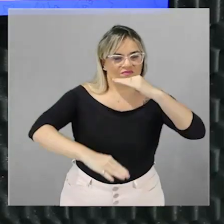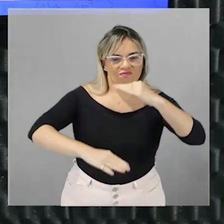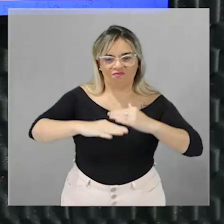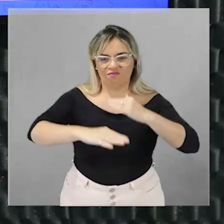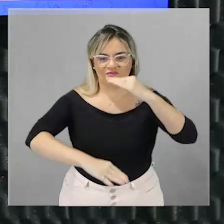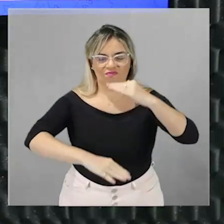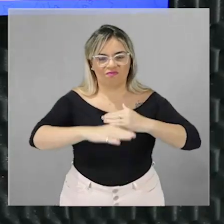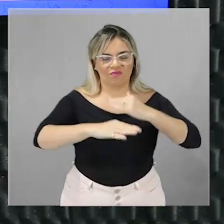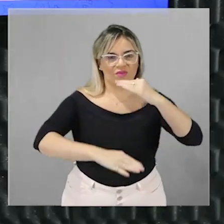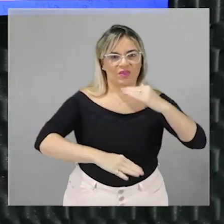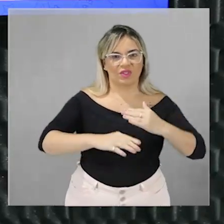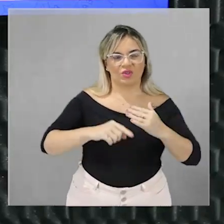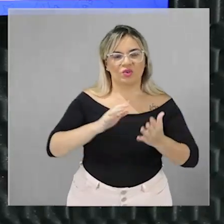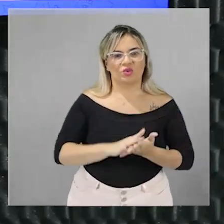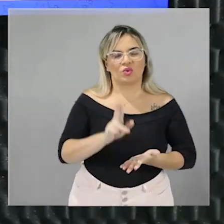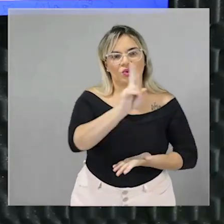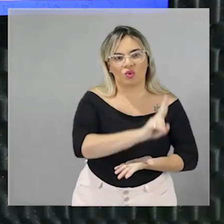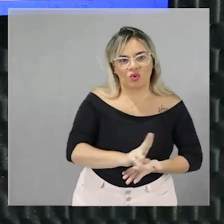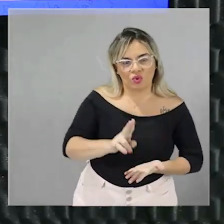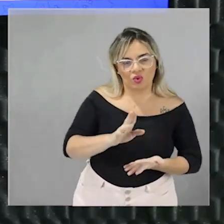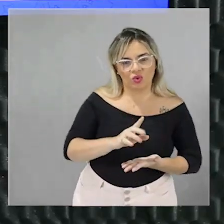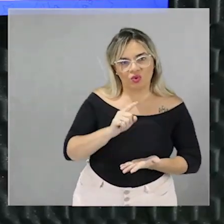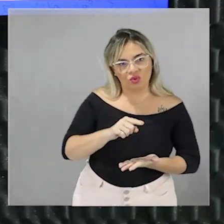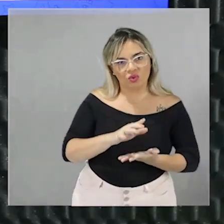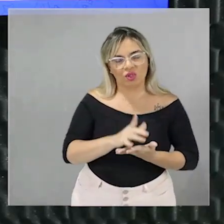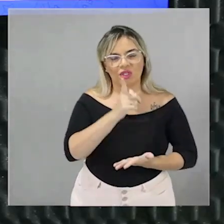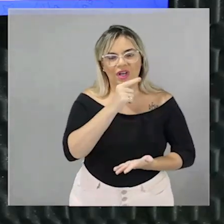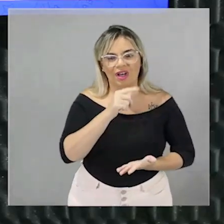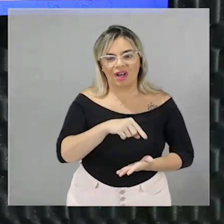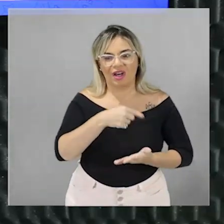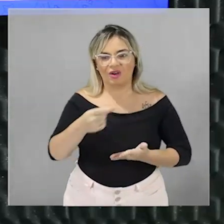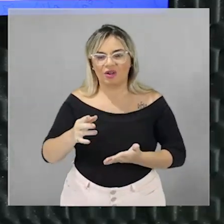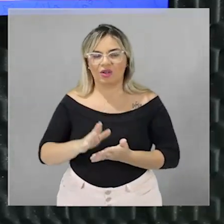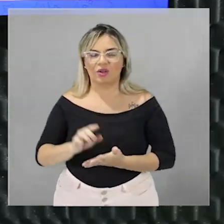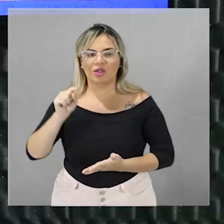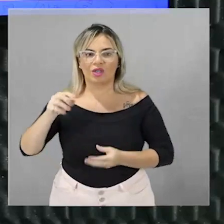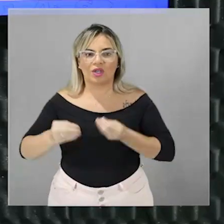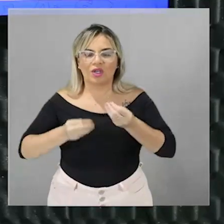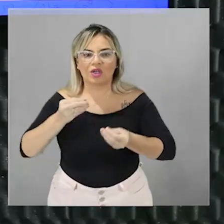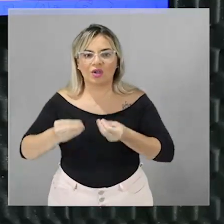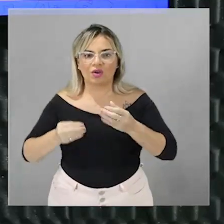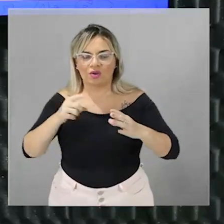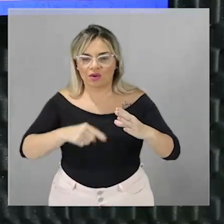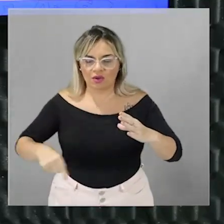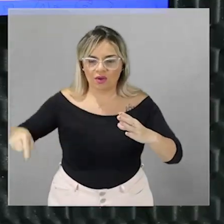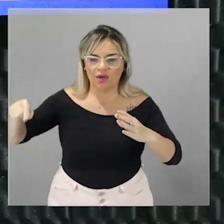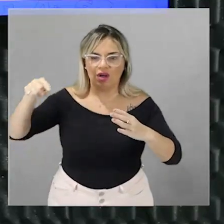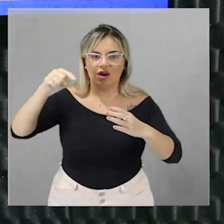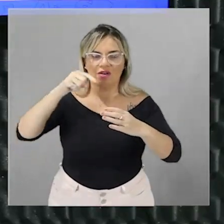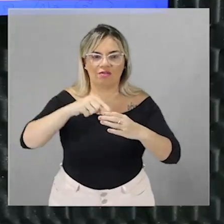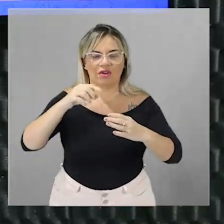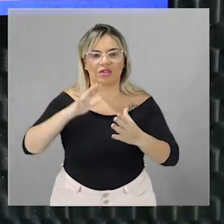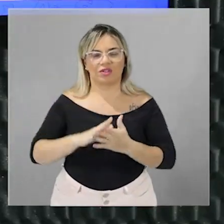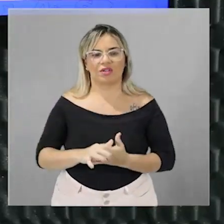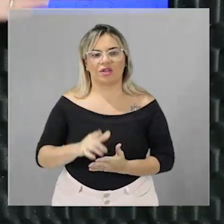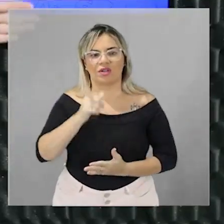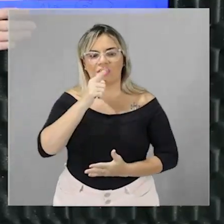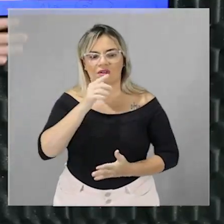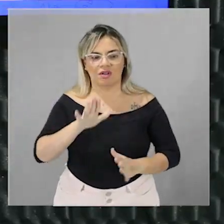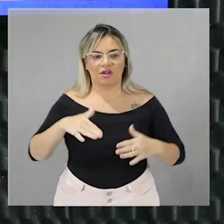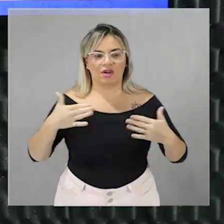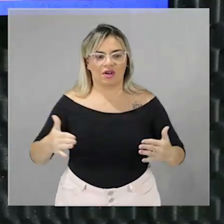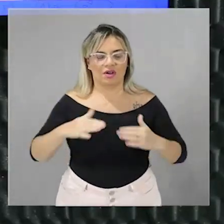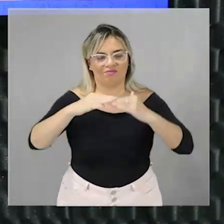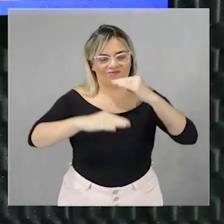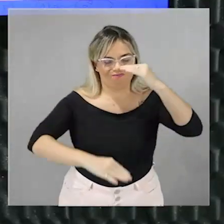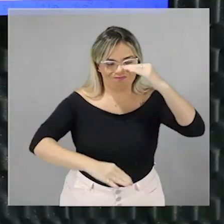entre oferta e a demanda, né, da água em determinadas regiões. É o déficit hídrico, é o estresse hídrico que a gente acabou